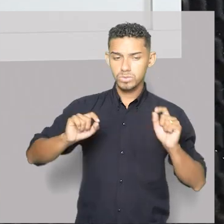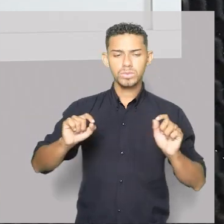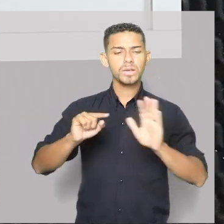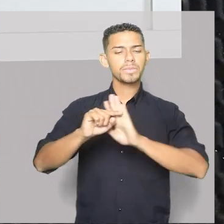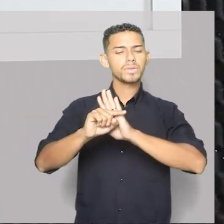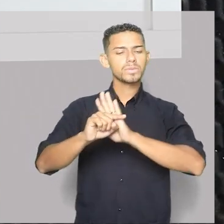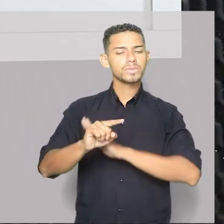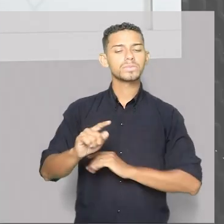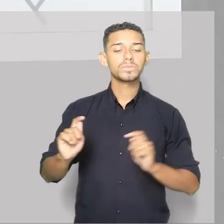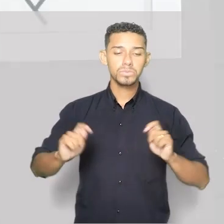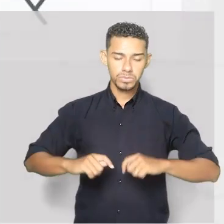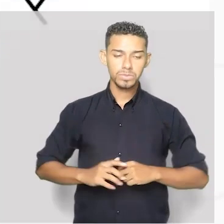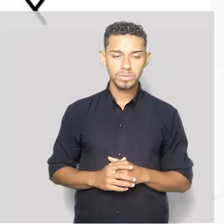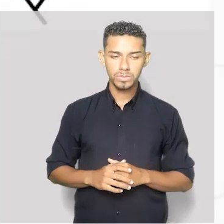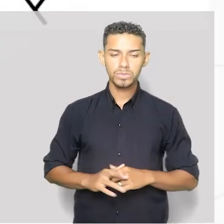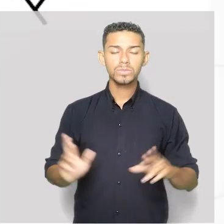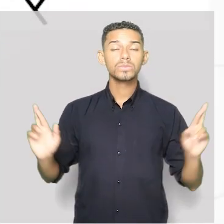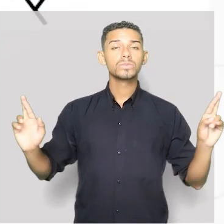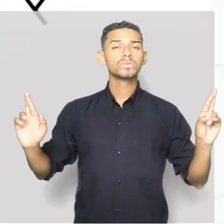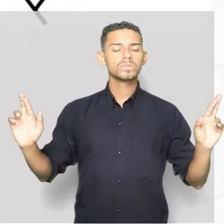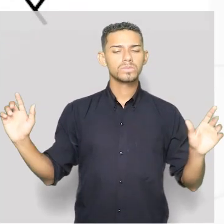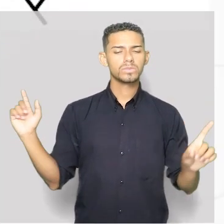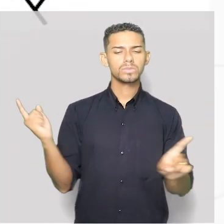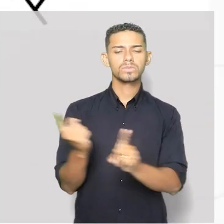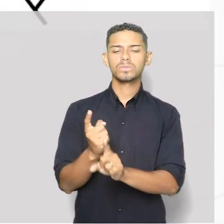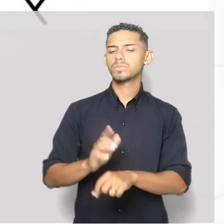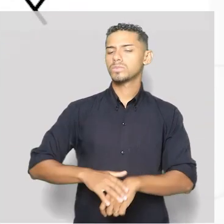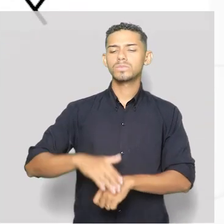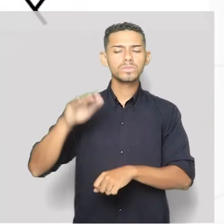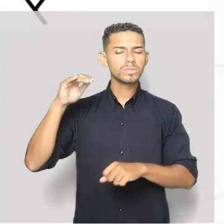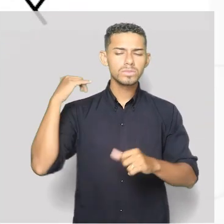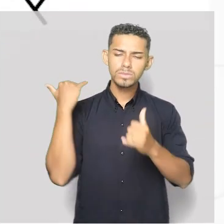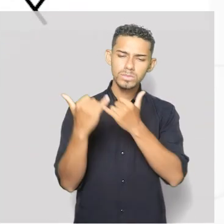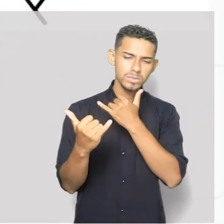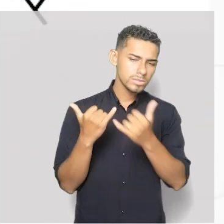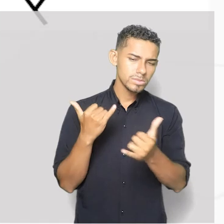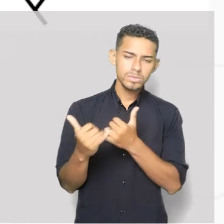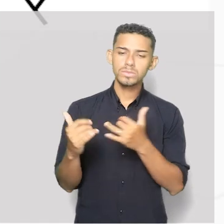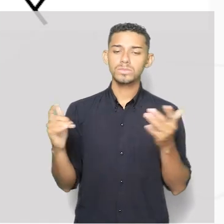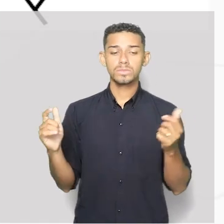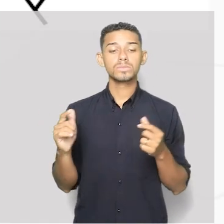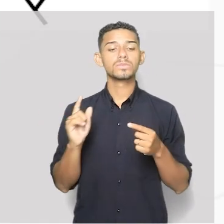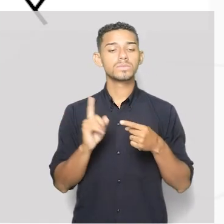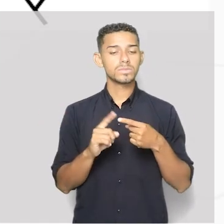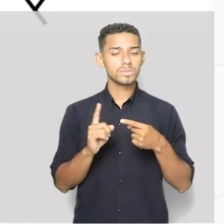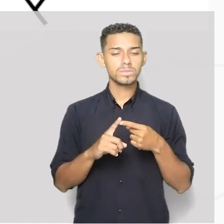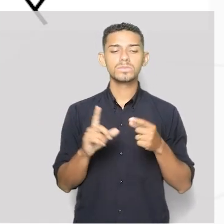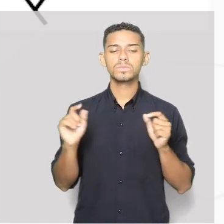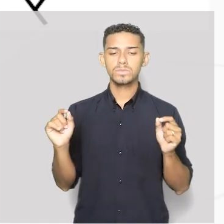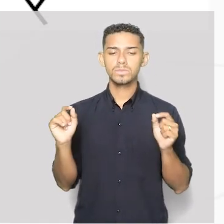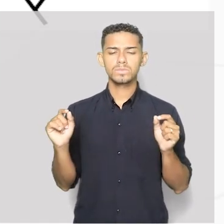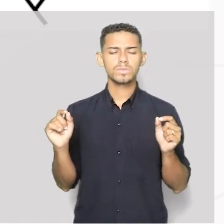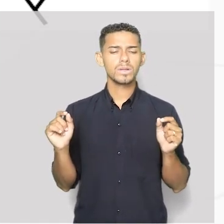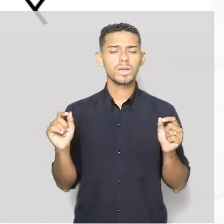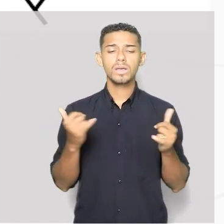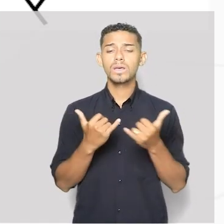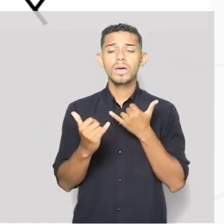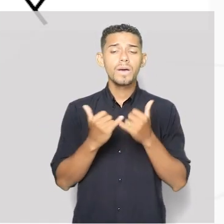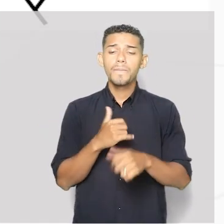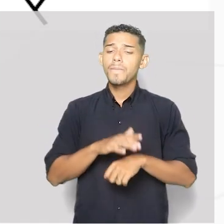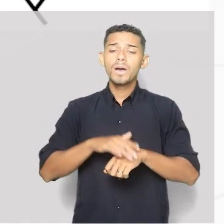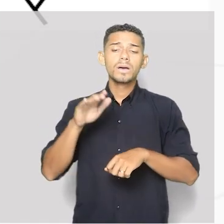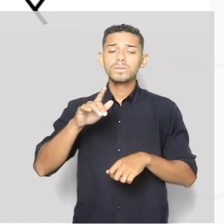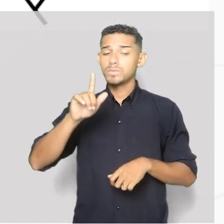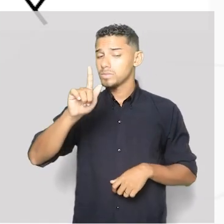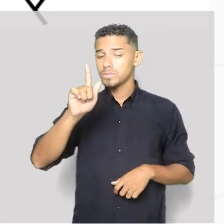quer da gente. Esperamos encontrar maior semelhança entre genes de... O que seria, Raíssa, essa maior